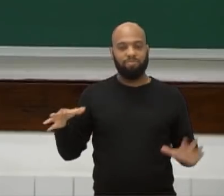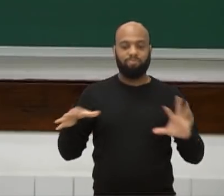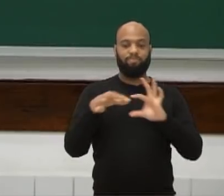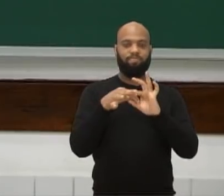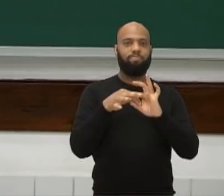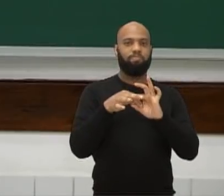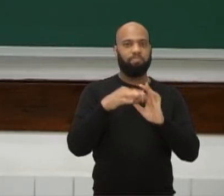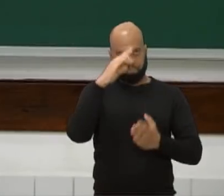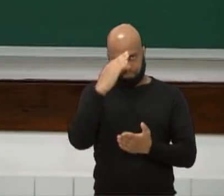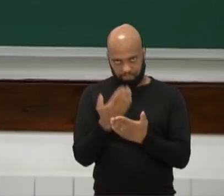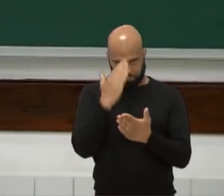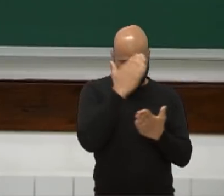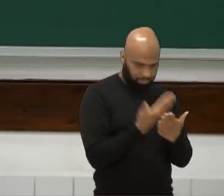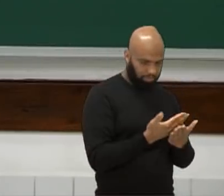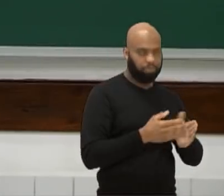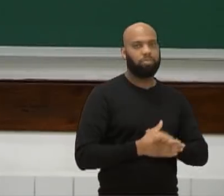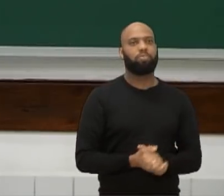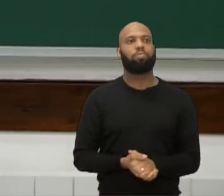ok?